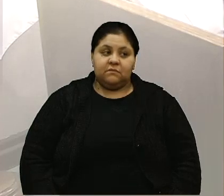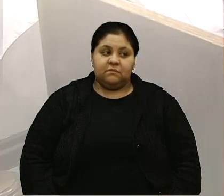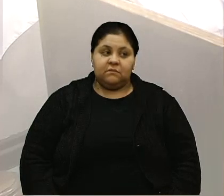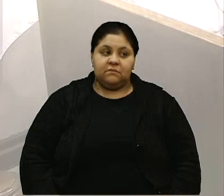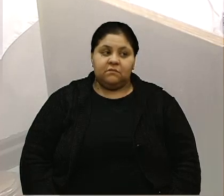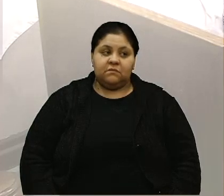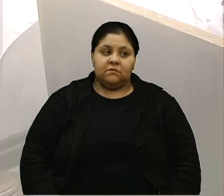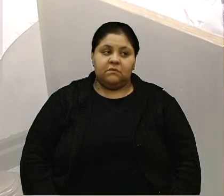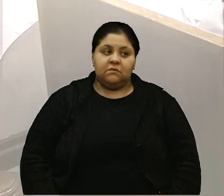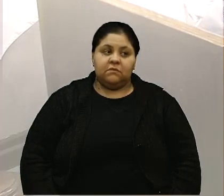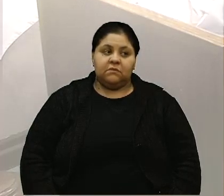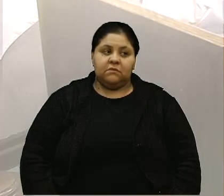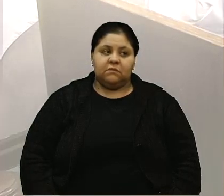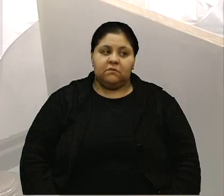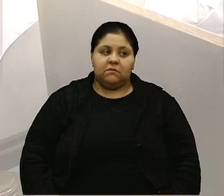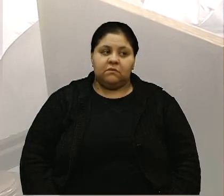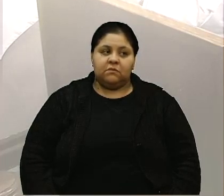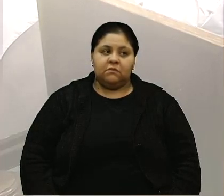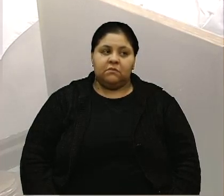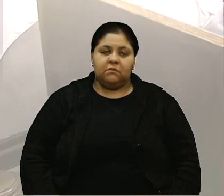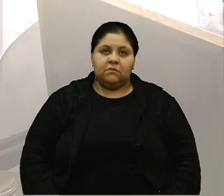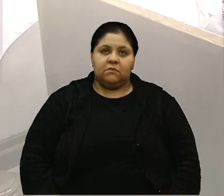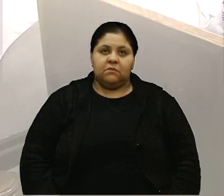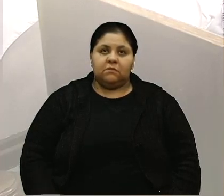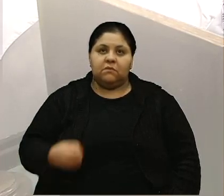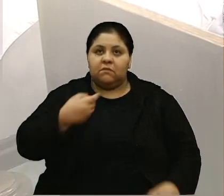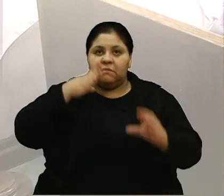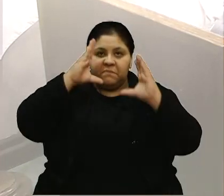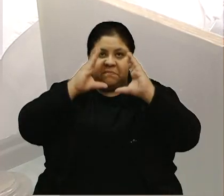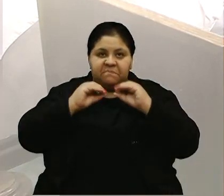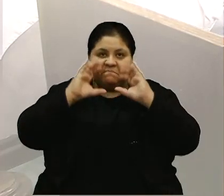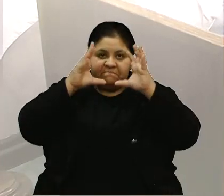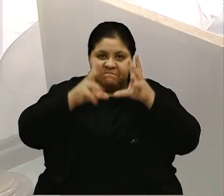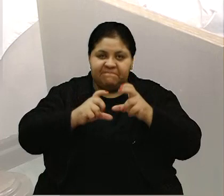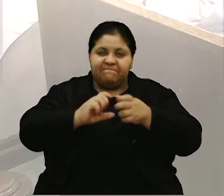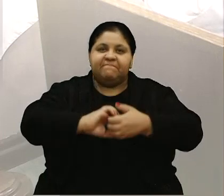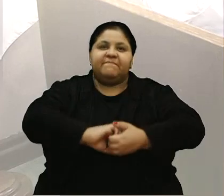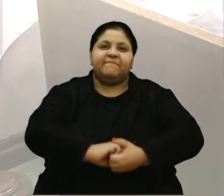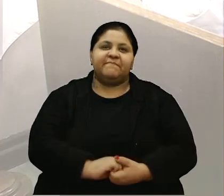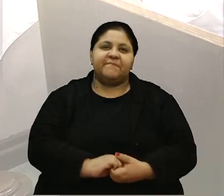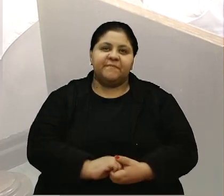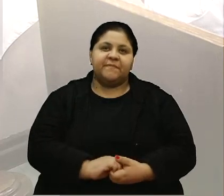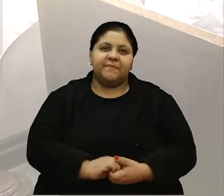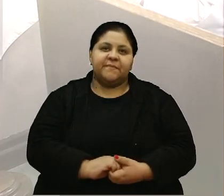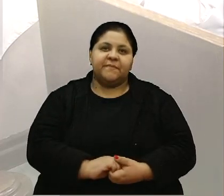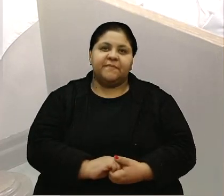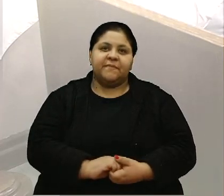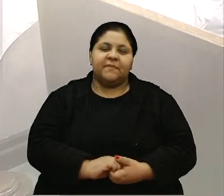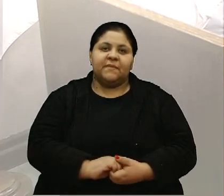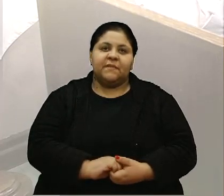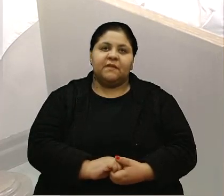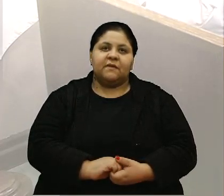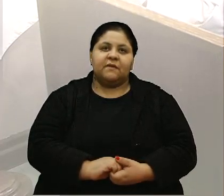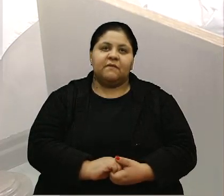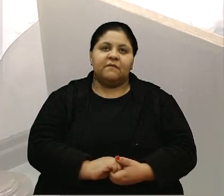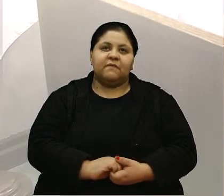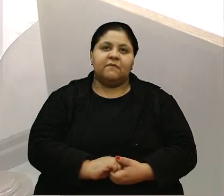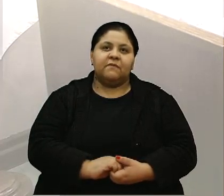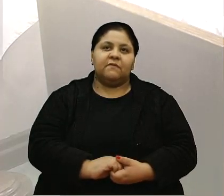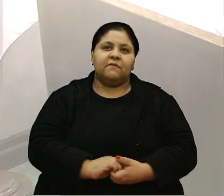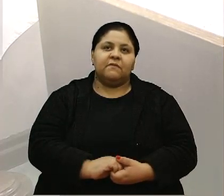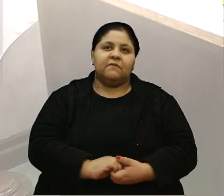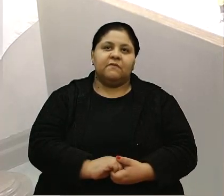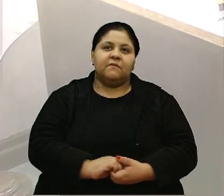Responsabilidade, hein, Lucas? Boa noite a todos. Deixa eu só arrumar aqui um pouquinho.